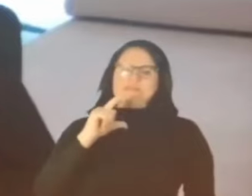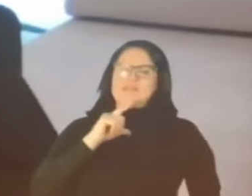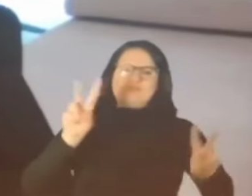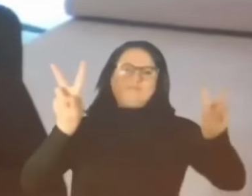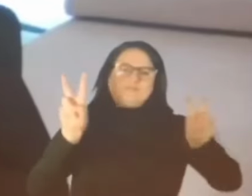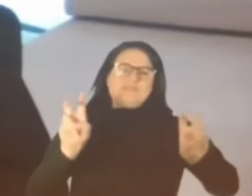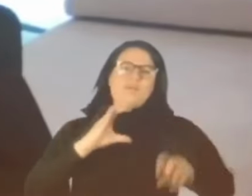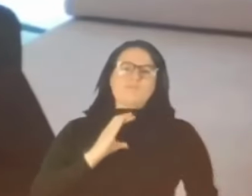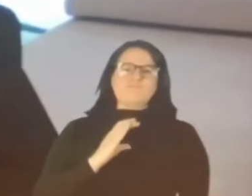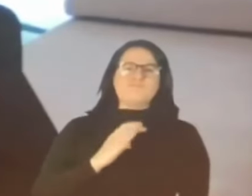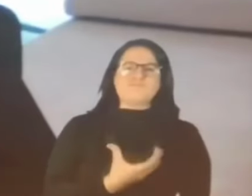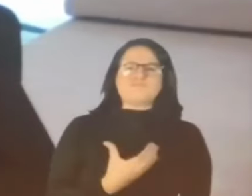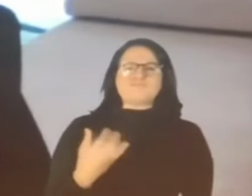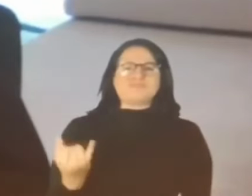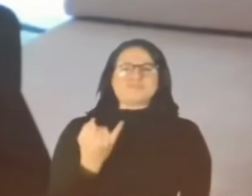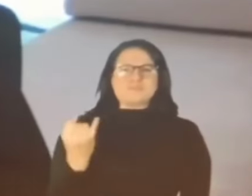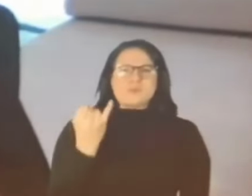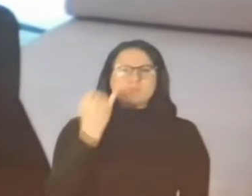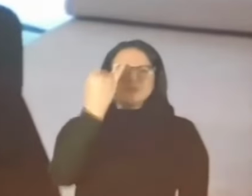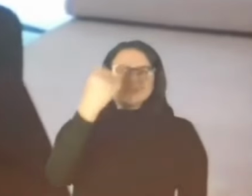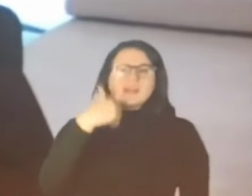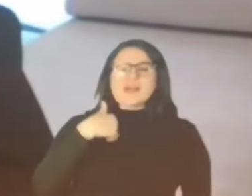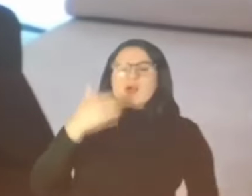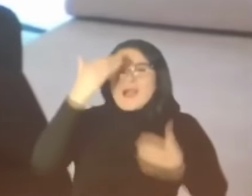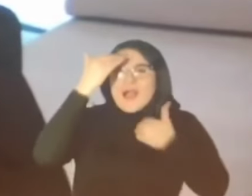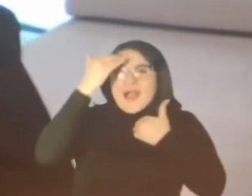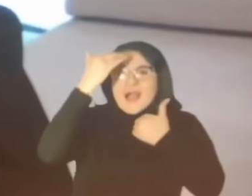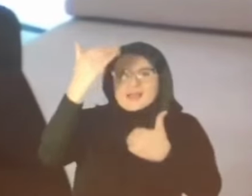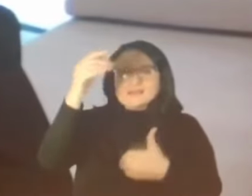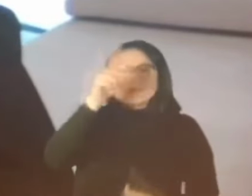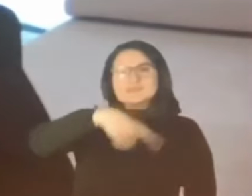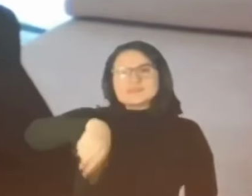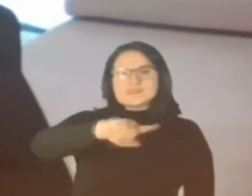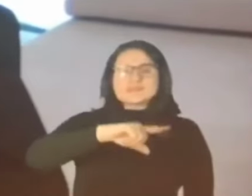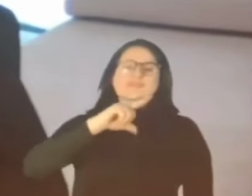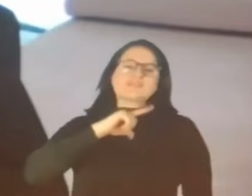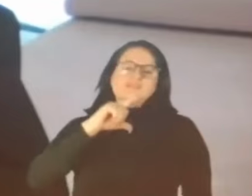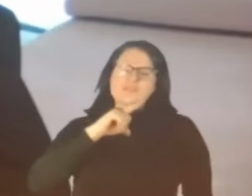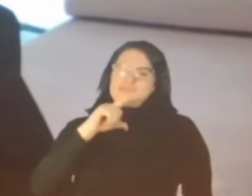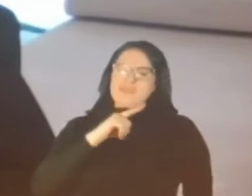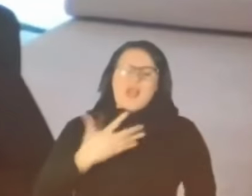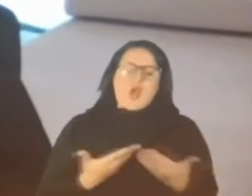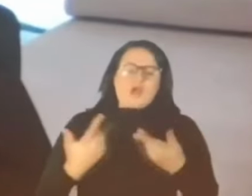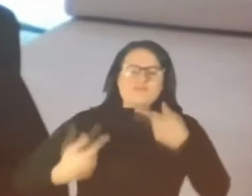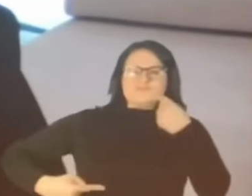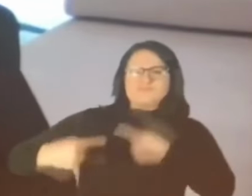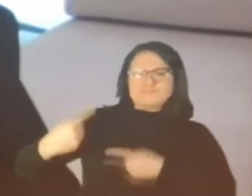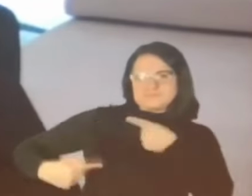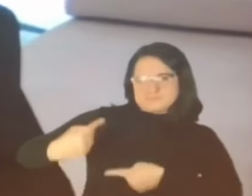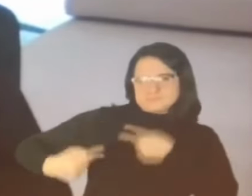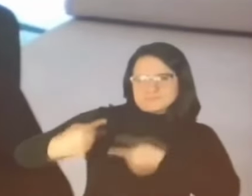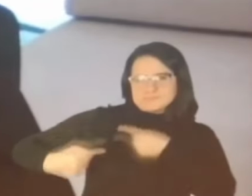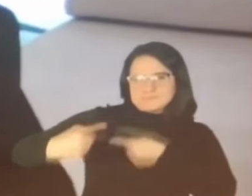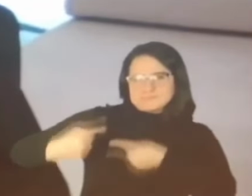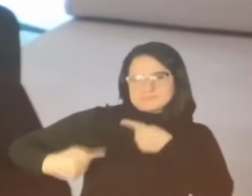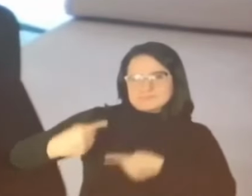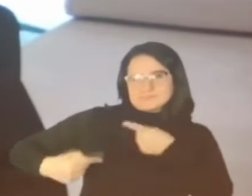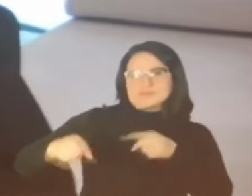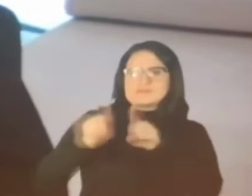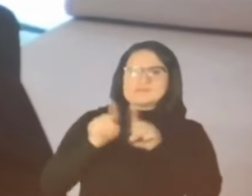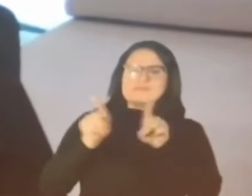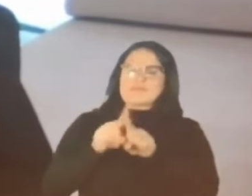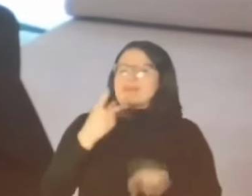é importante. Agradeço a ela e a Zé Eduardo Cardoso por discussão de tão alto nível. E para dizer isso, a